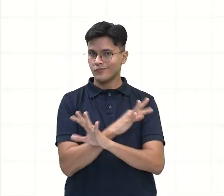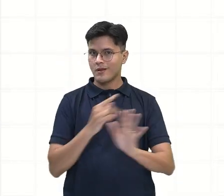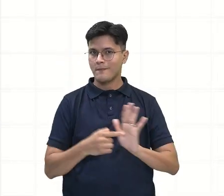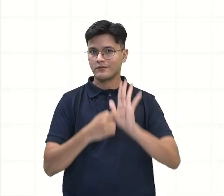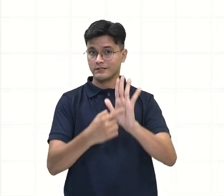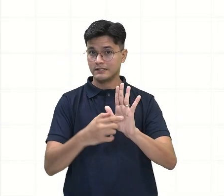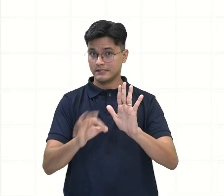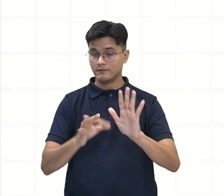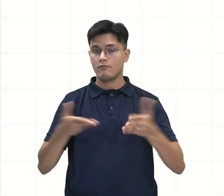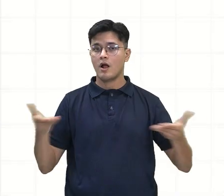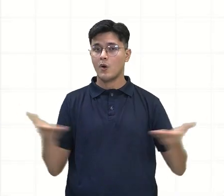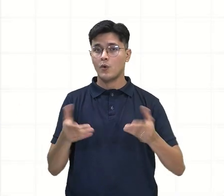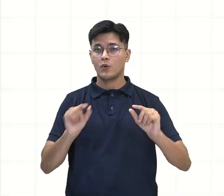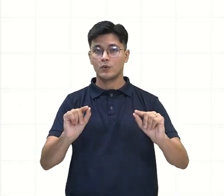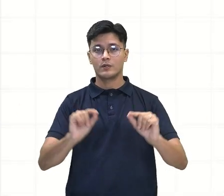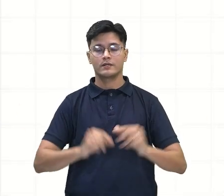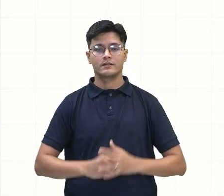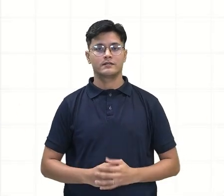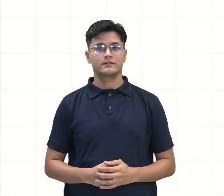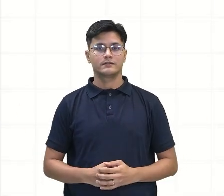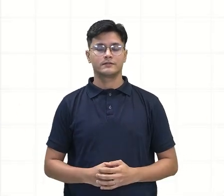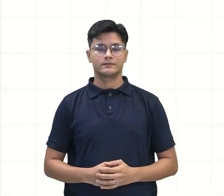lá para